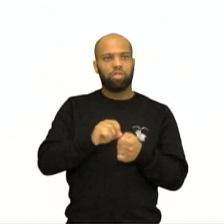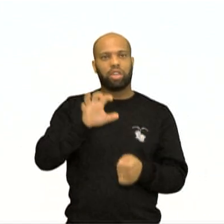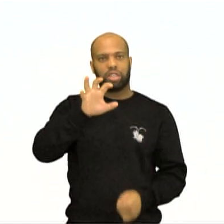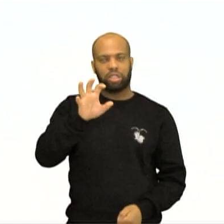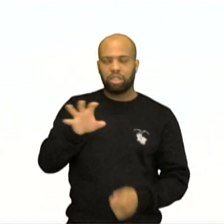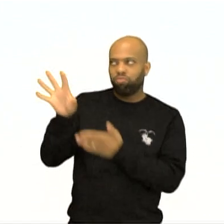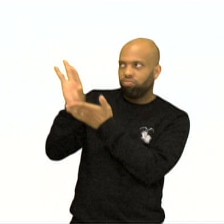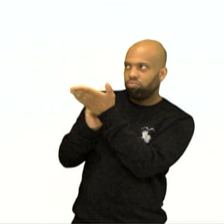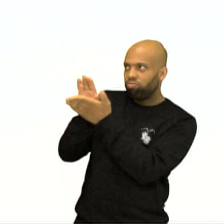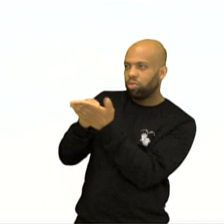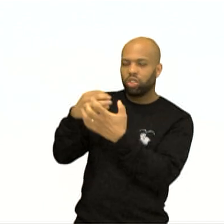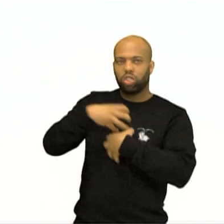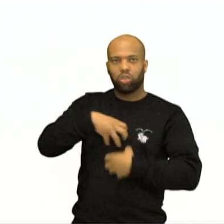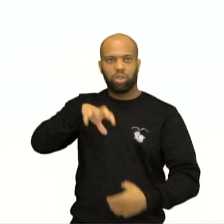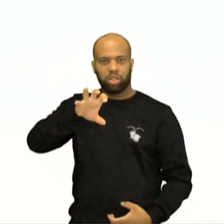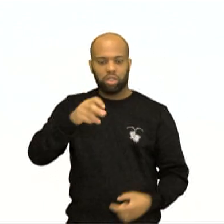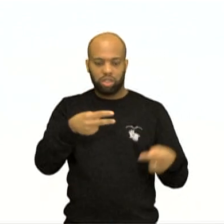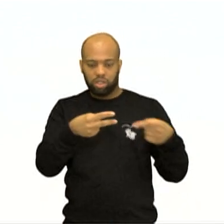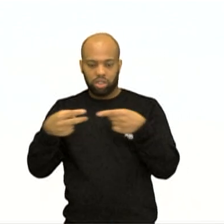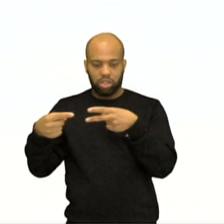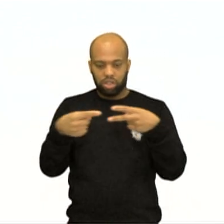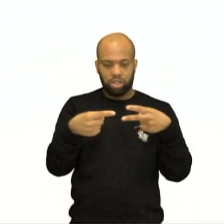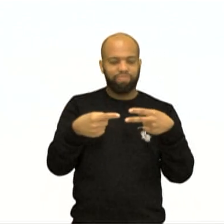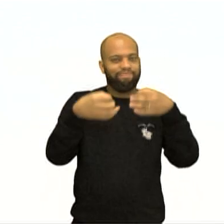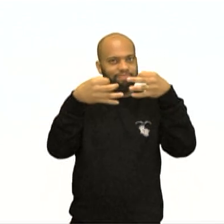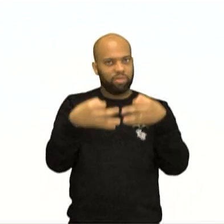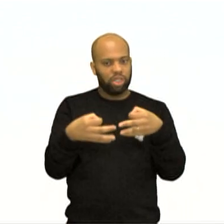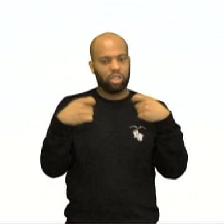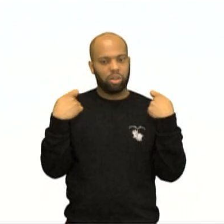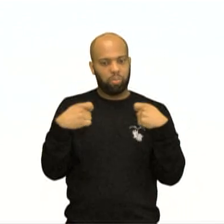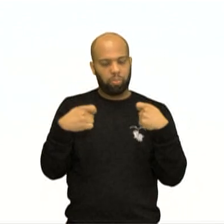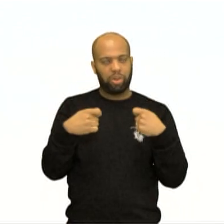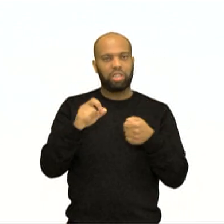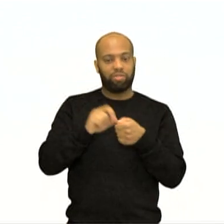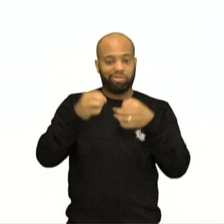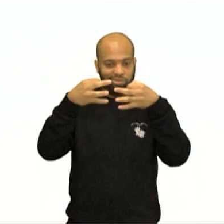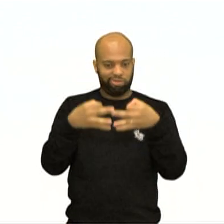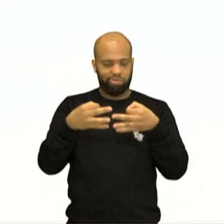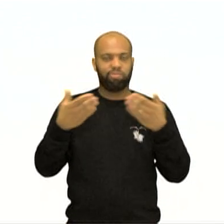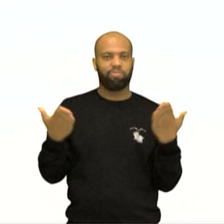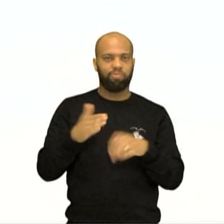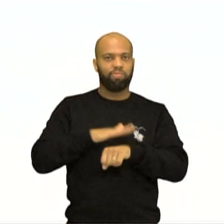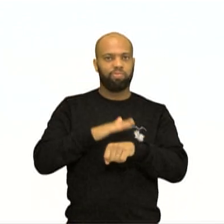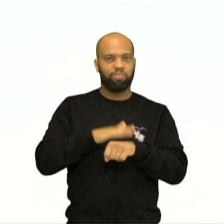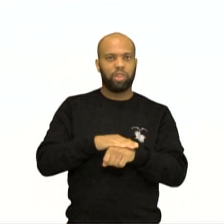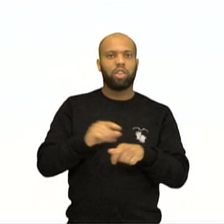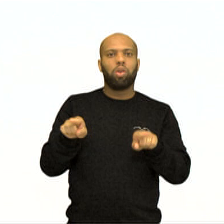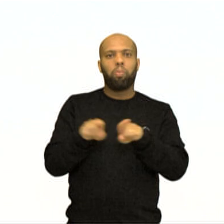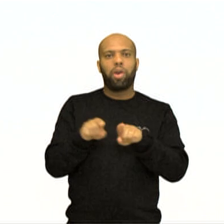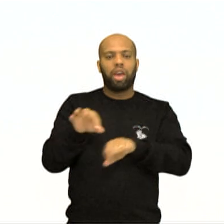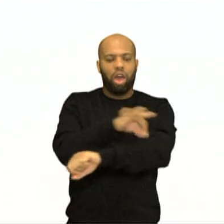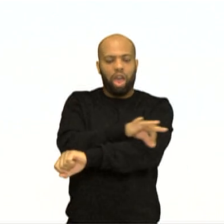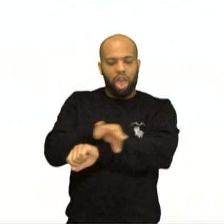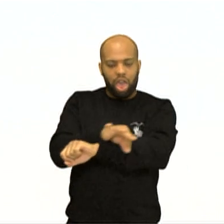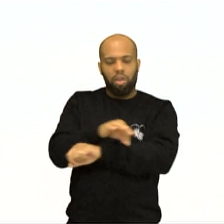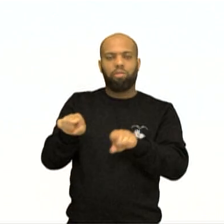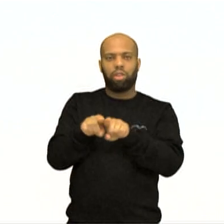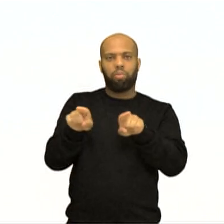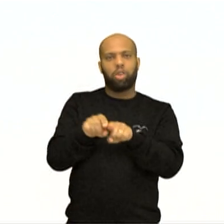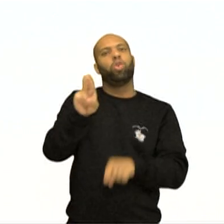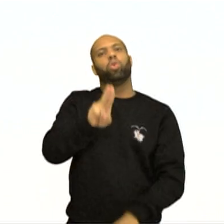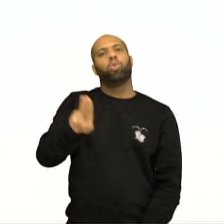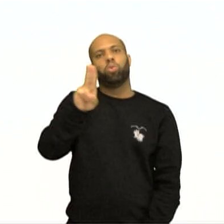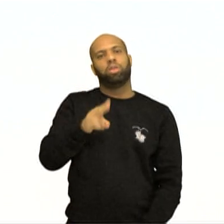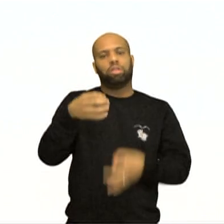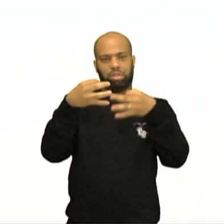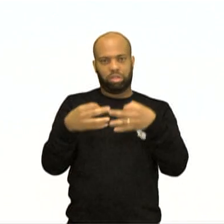boa representação. Vetores é capricho. Precisa ter capricho nesse momento aqui. Pega uma reguinha, use alguma coisa como régua, mas faça